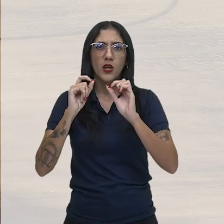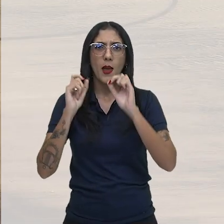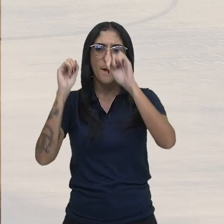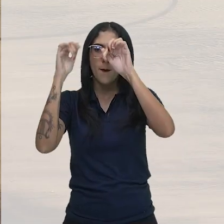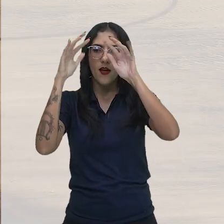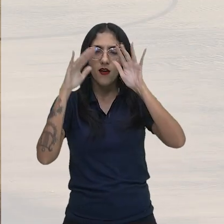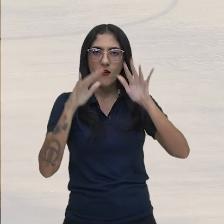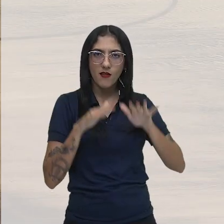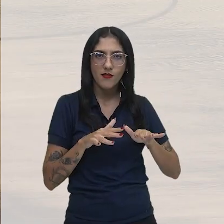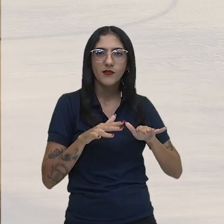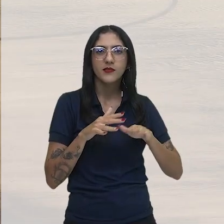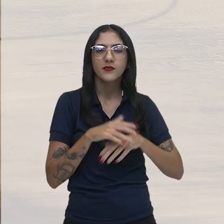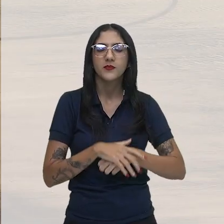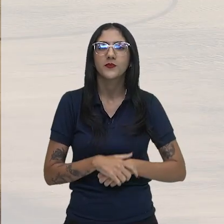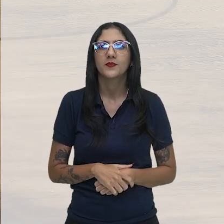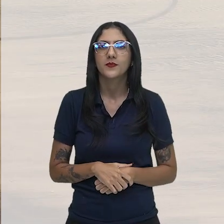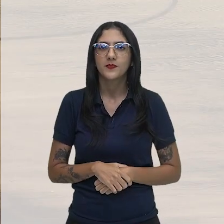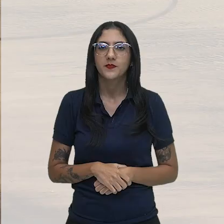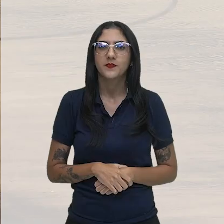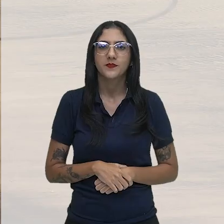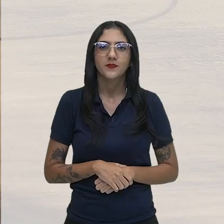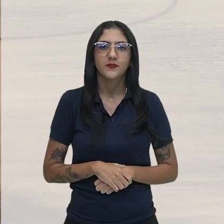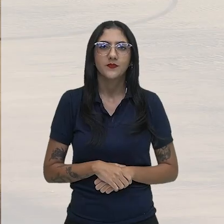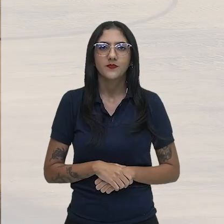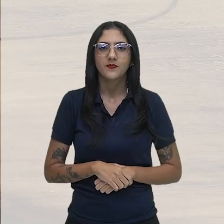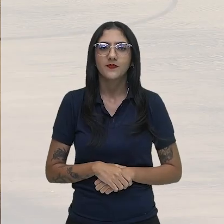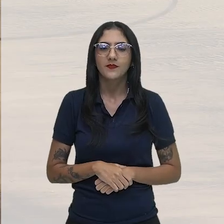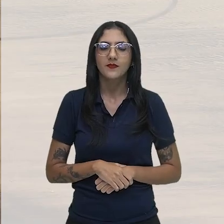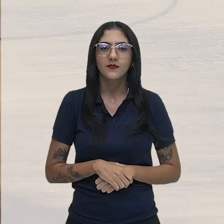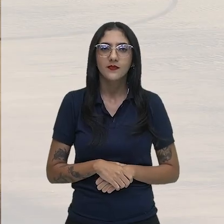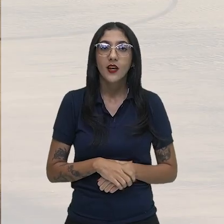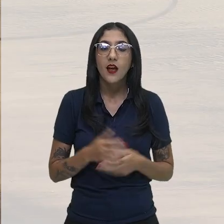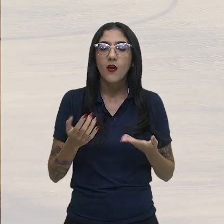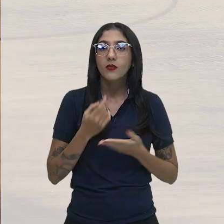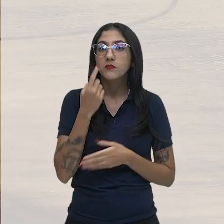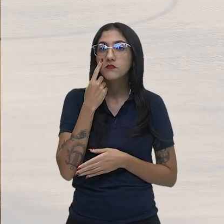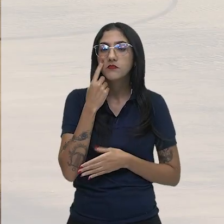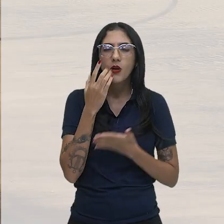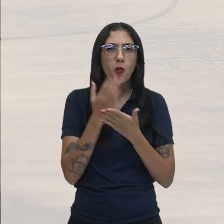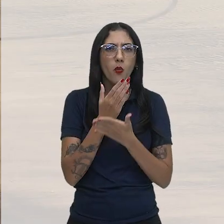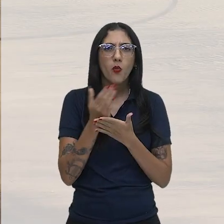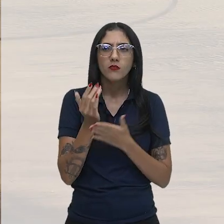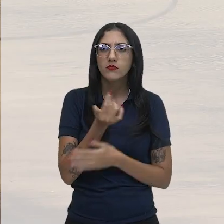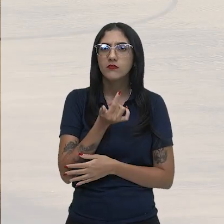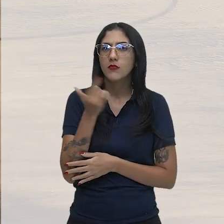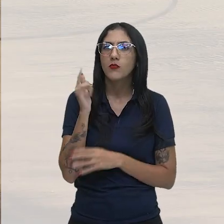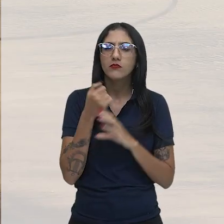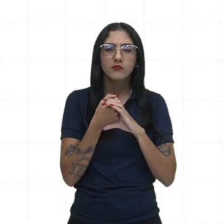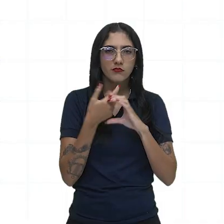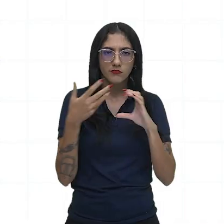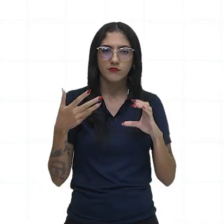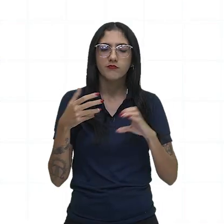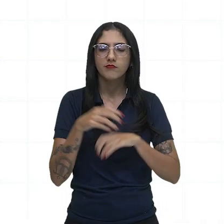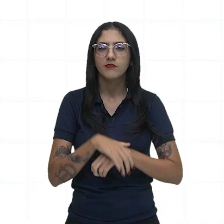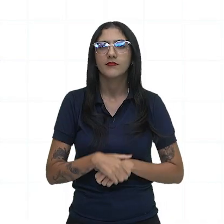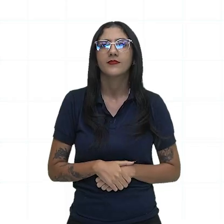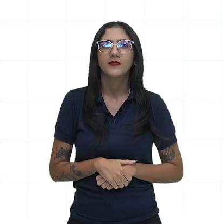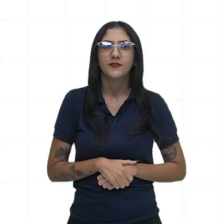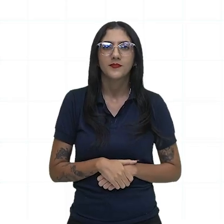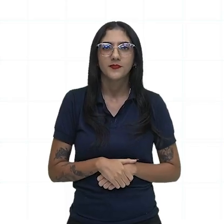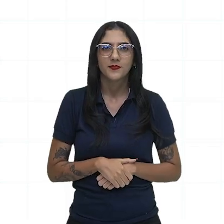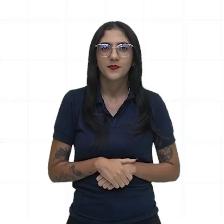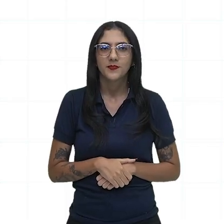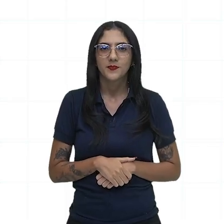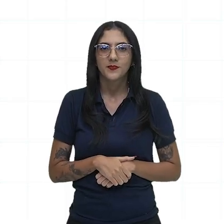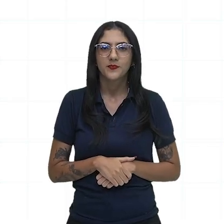lambuzados, certo? Prosseguindo, vamos ver aí algumas características a mais da luta marajoara. Observem.